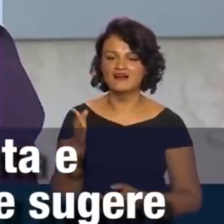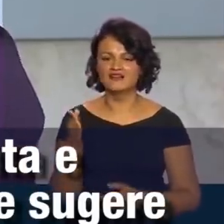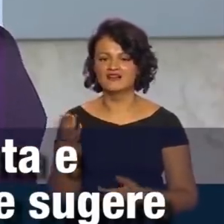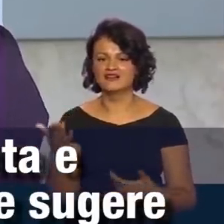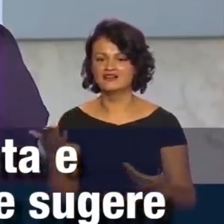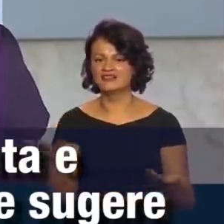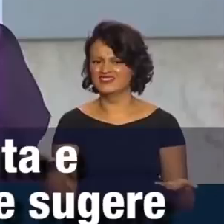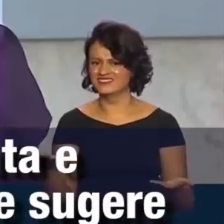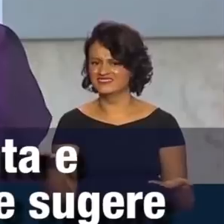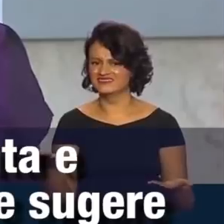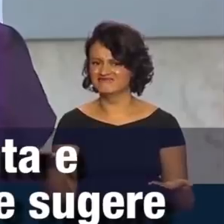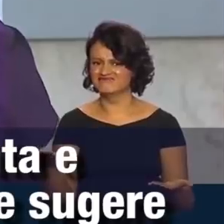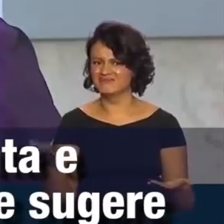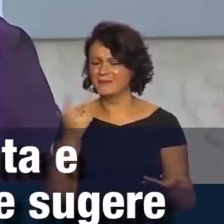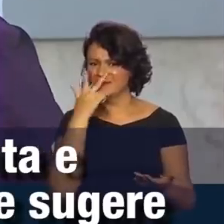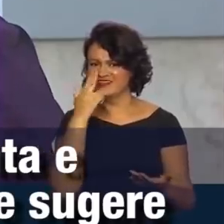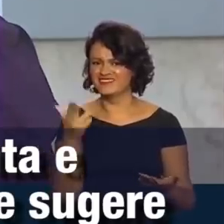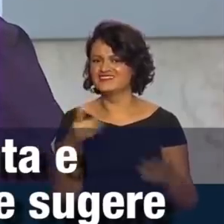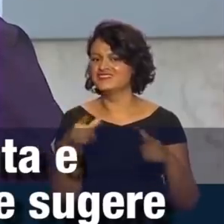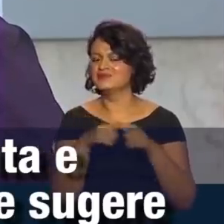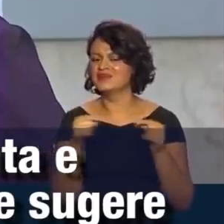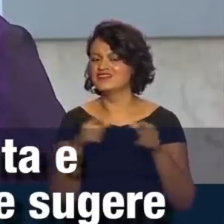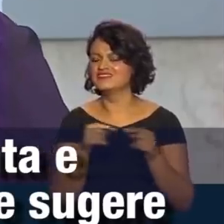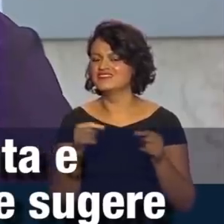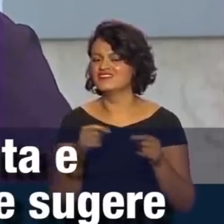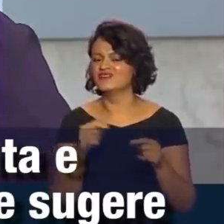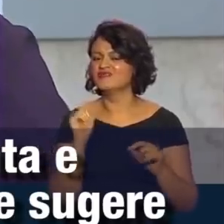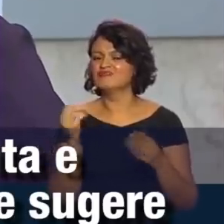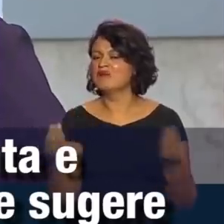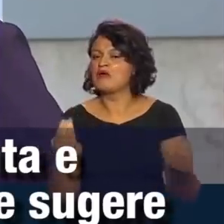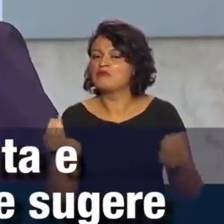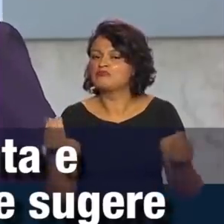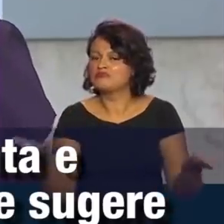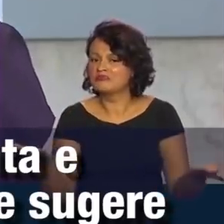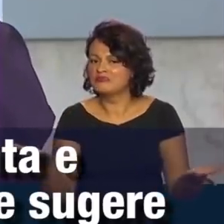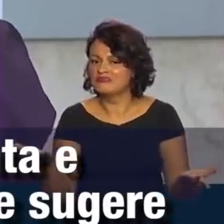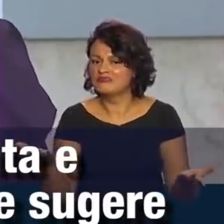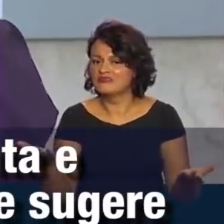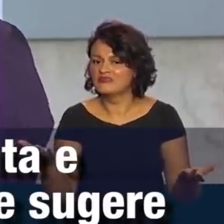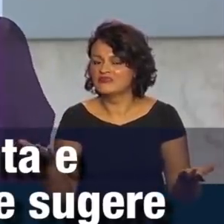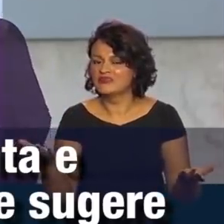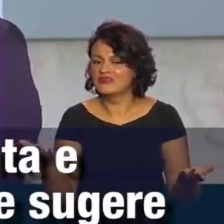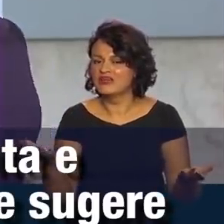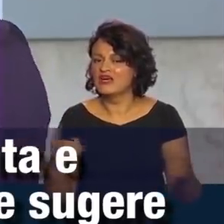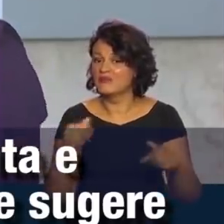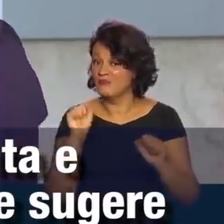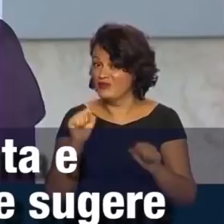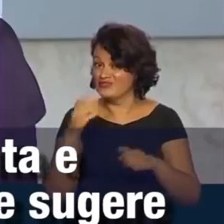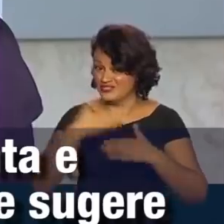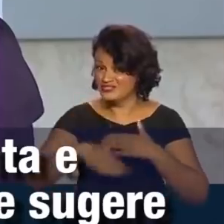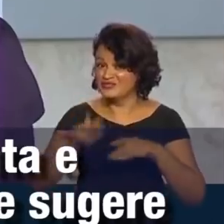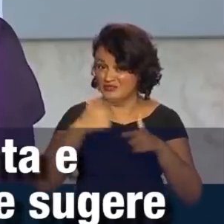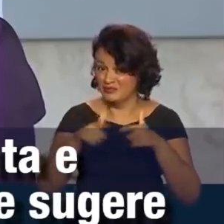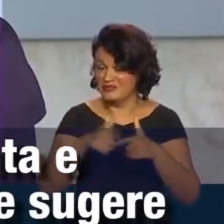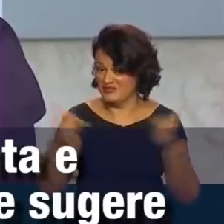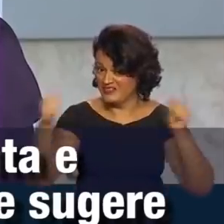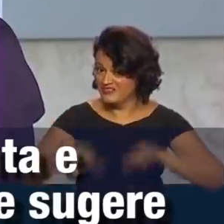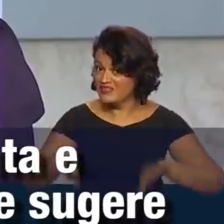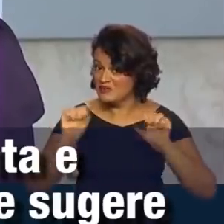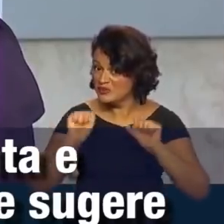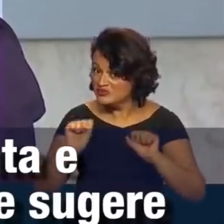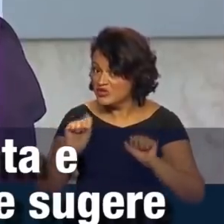está fazendo o dever de casa, o DF mostra aí como que a gente pode ter um problema se não continuar com o